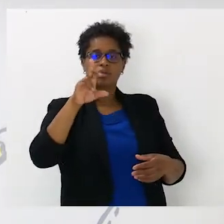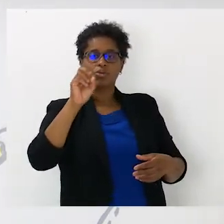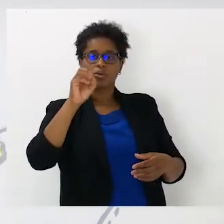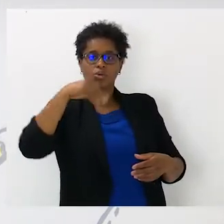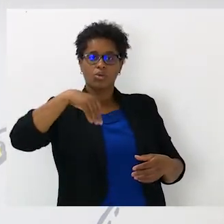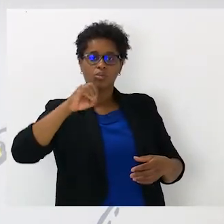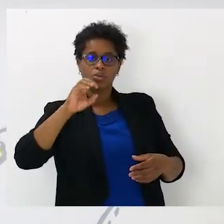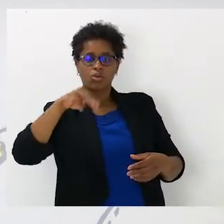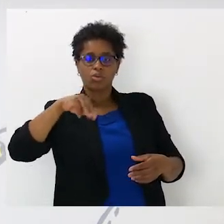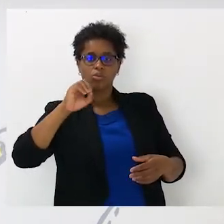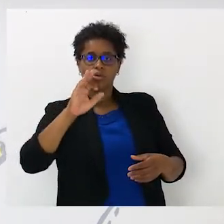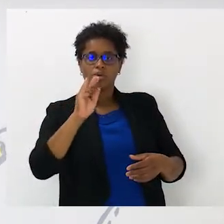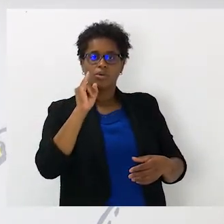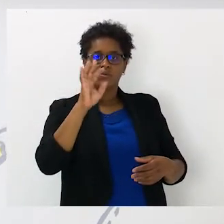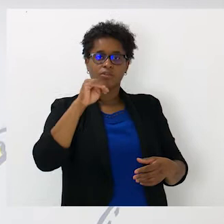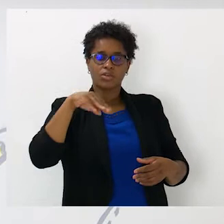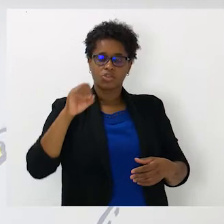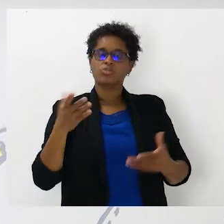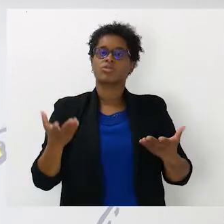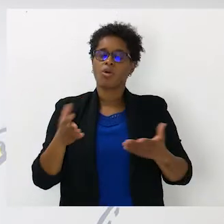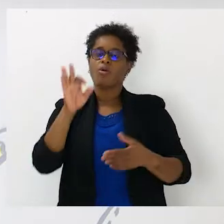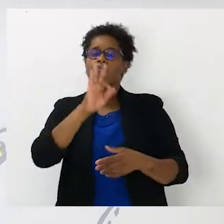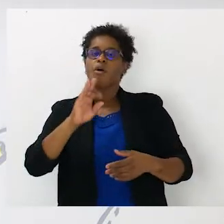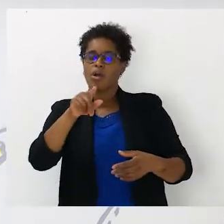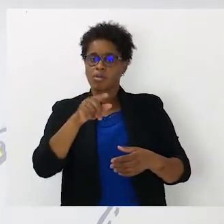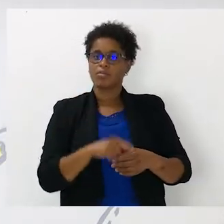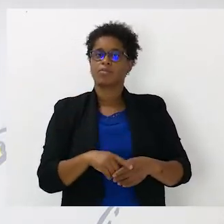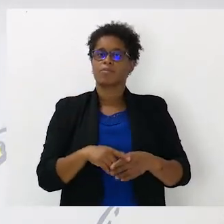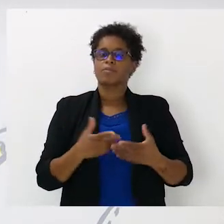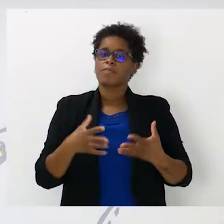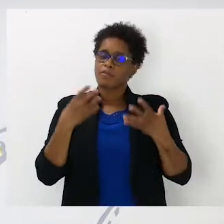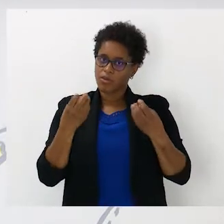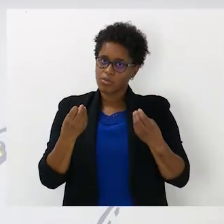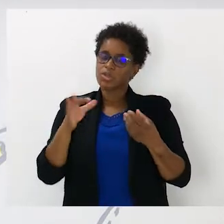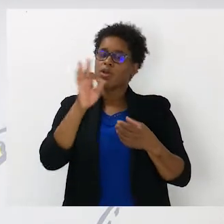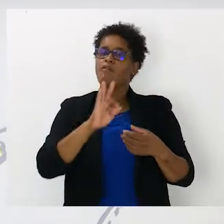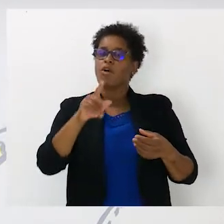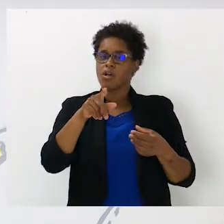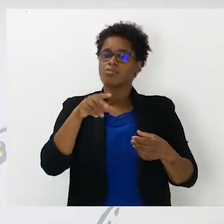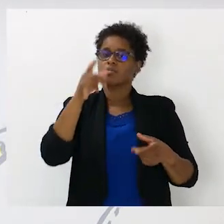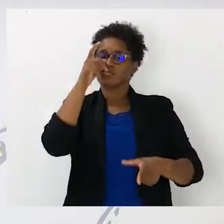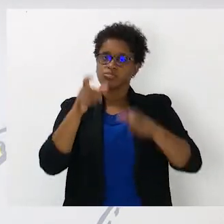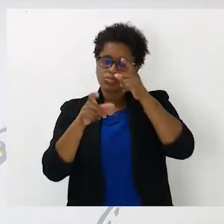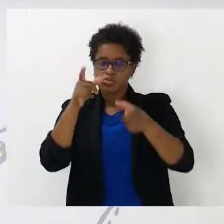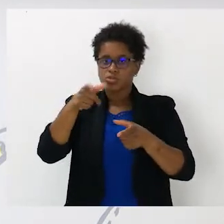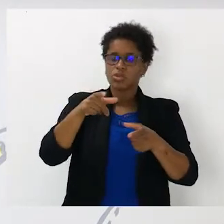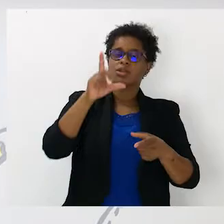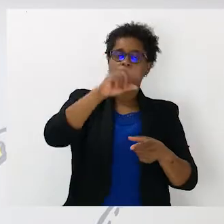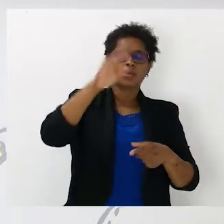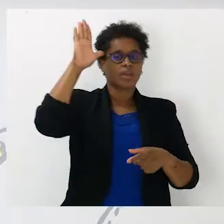antropomorfismo. Portanto, formas. Portanto, adquire várias formas. Forma humana e forma